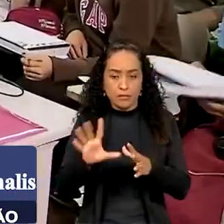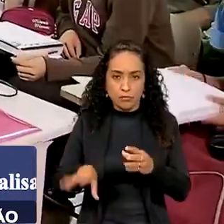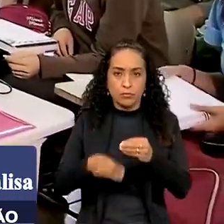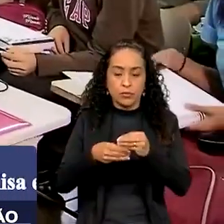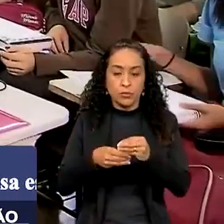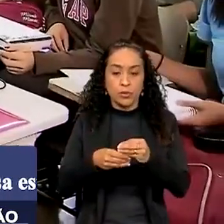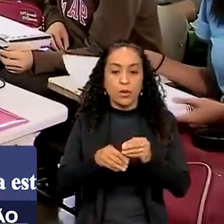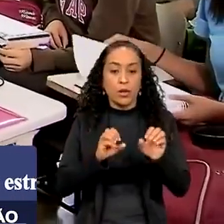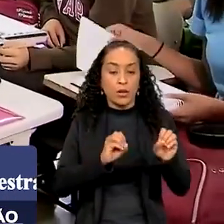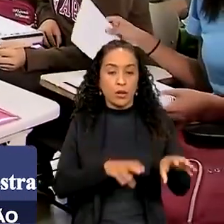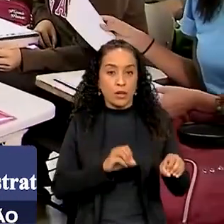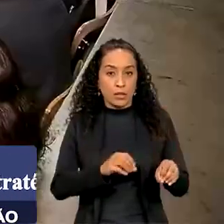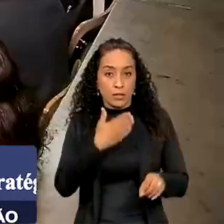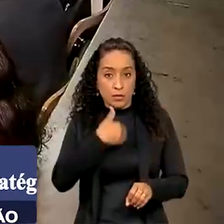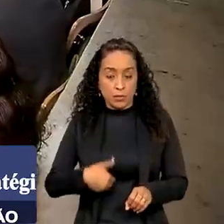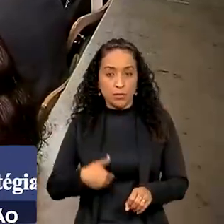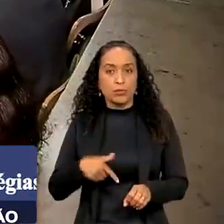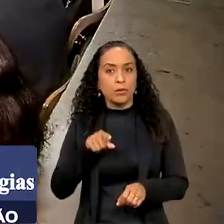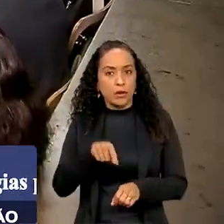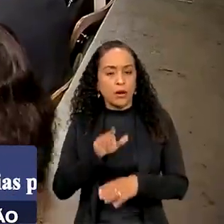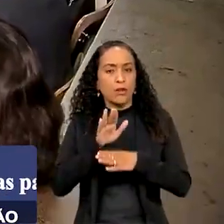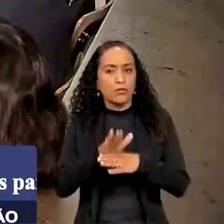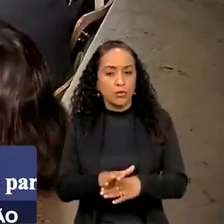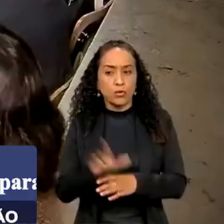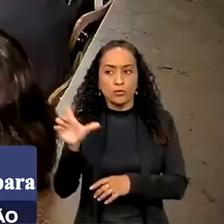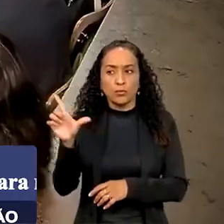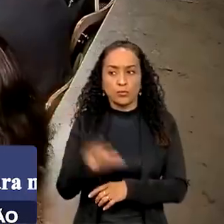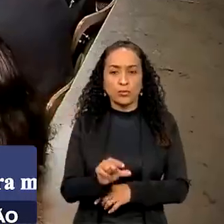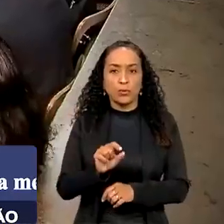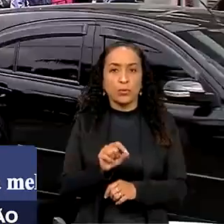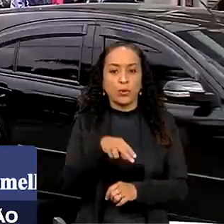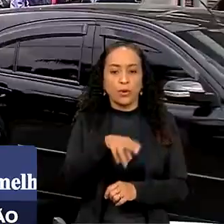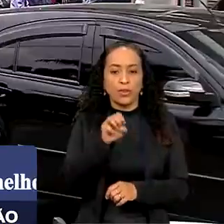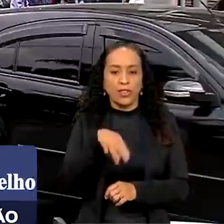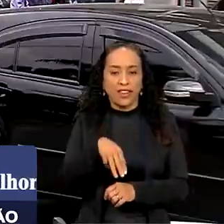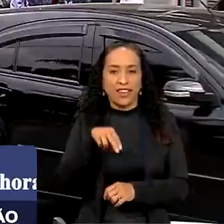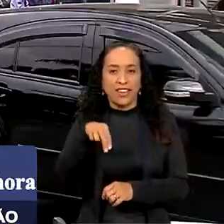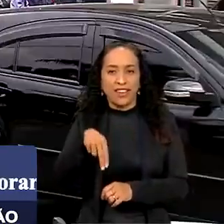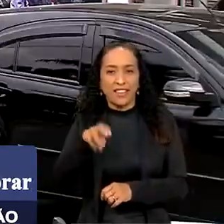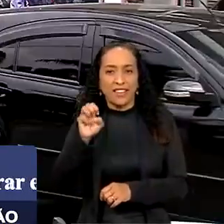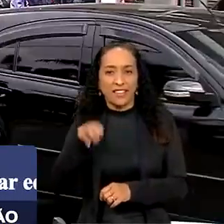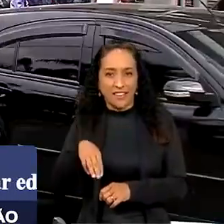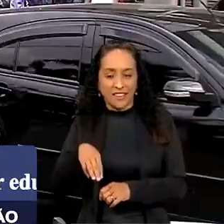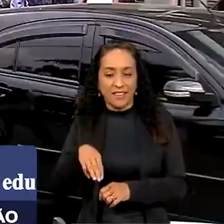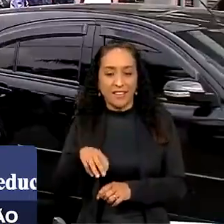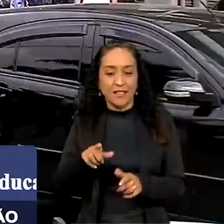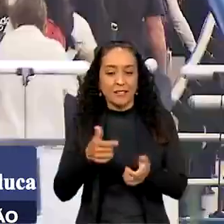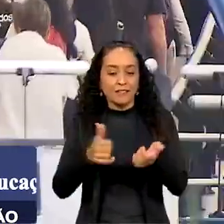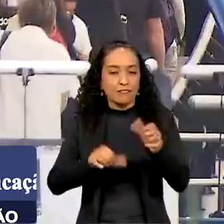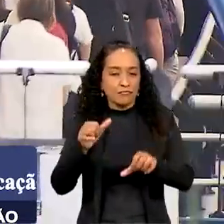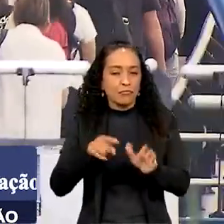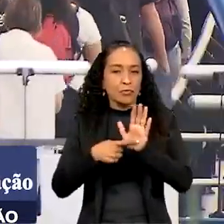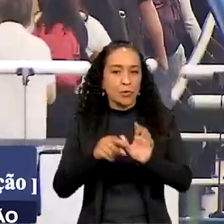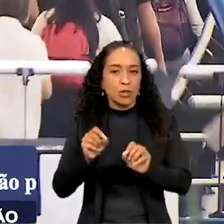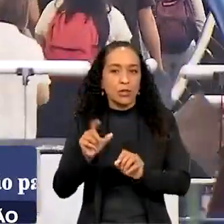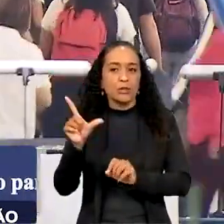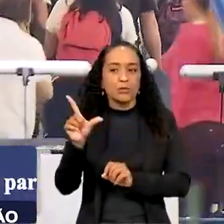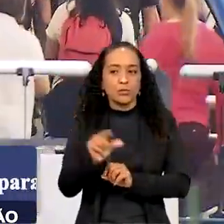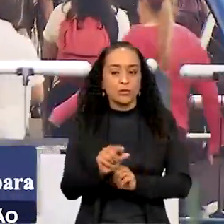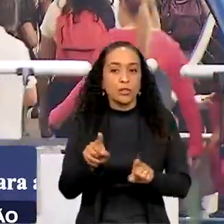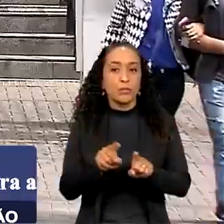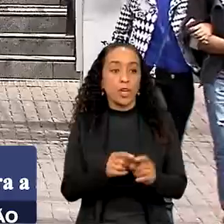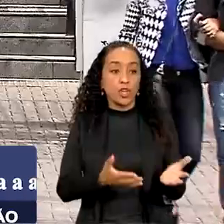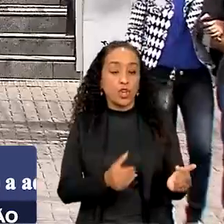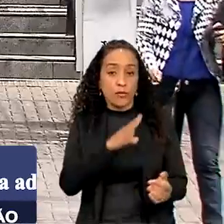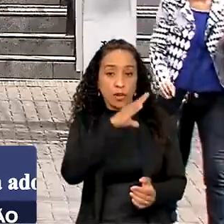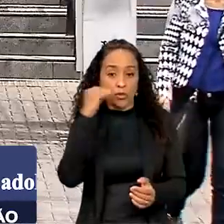no ensino público como fatores que contribuíram para a redução dos neném. O levantamento mostra que também houve redução de jovens